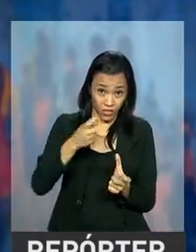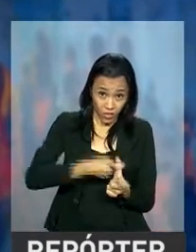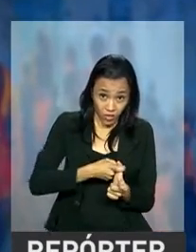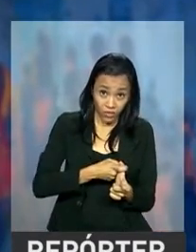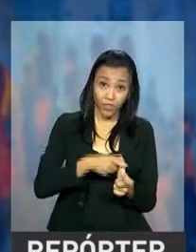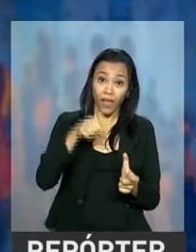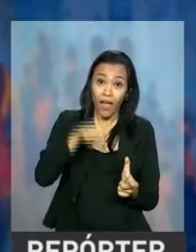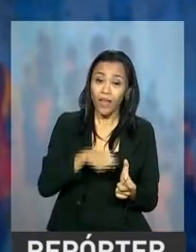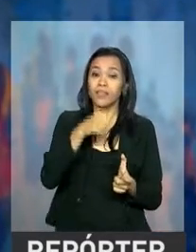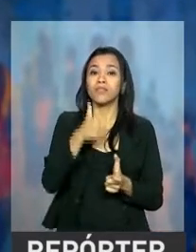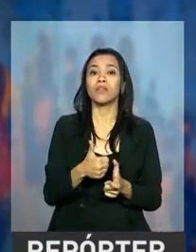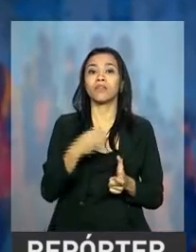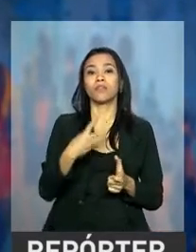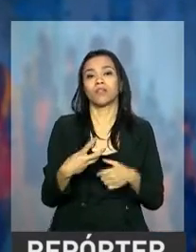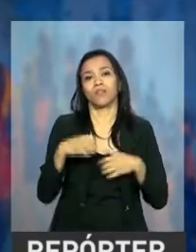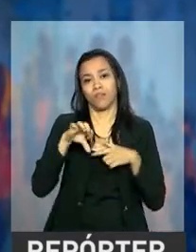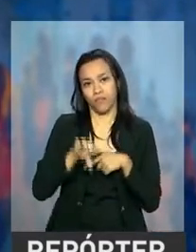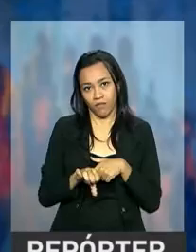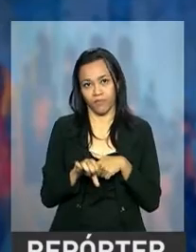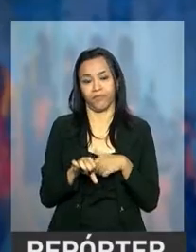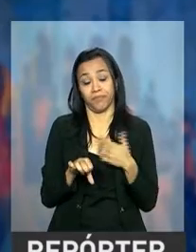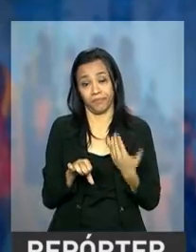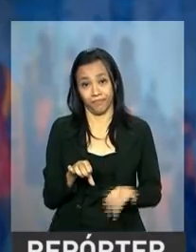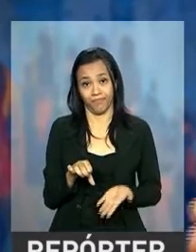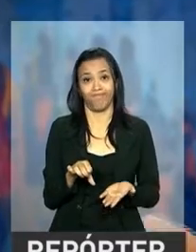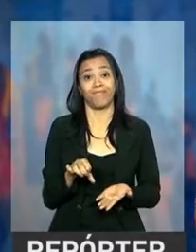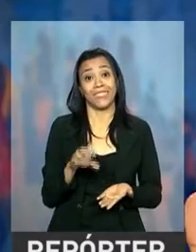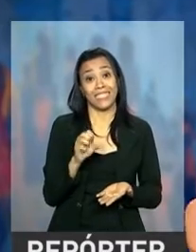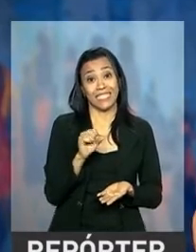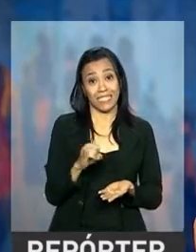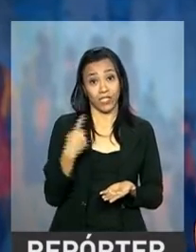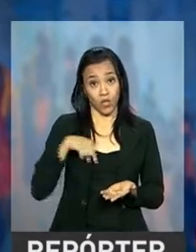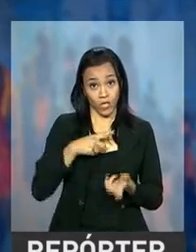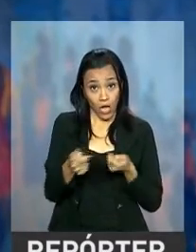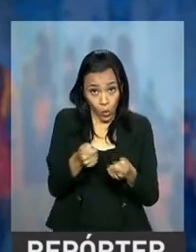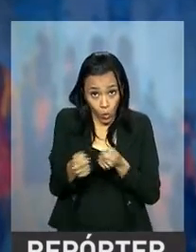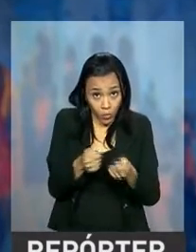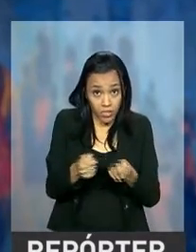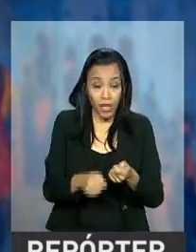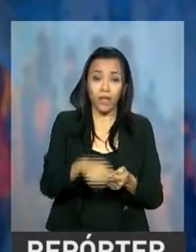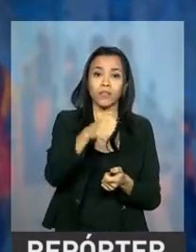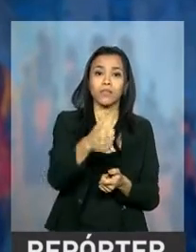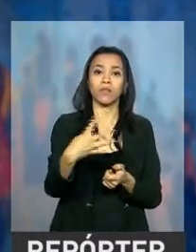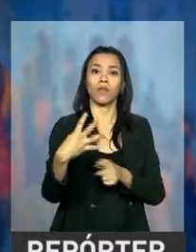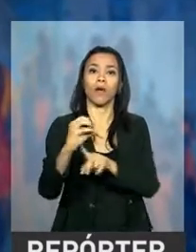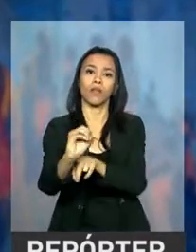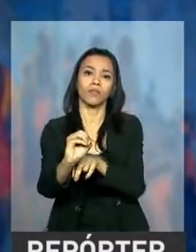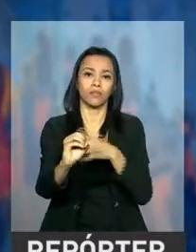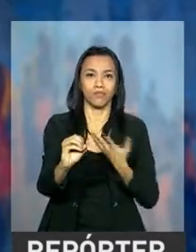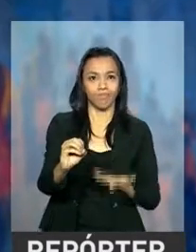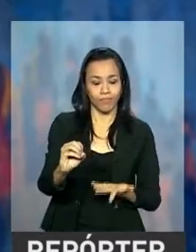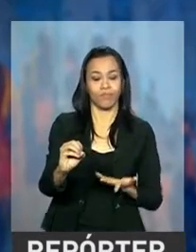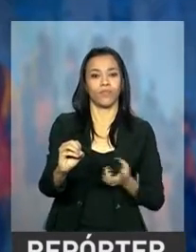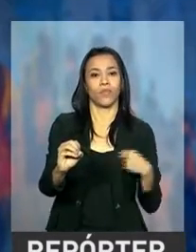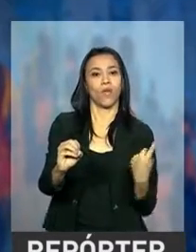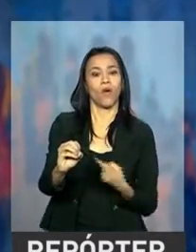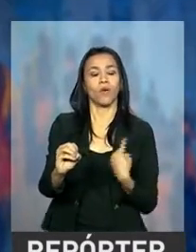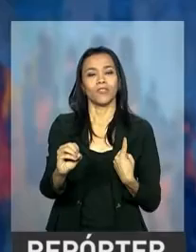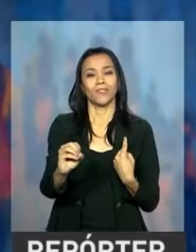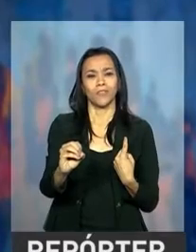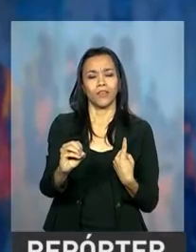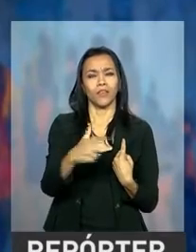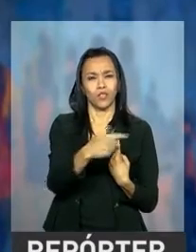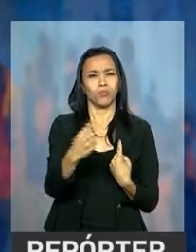é 139 portanto se nós vamos economizar 140 nós devemos em